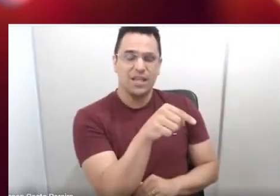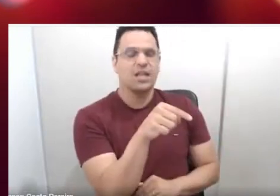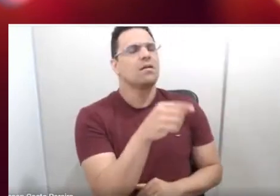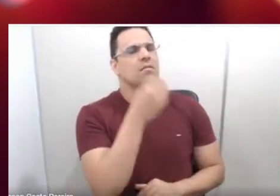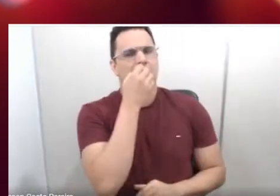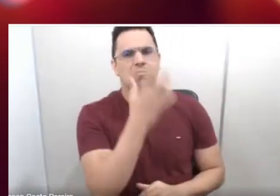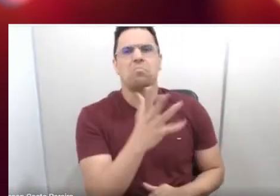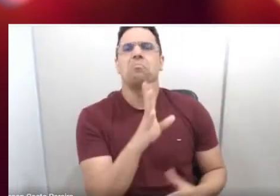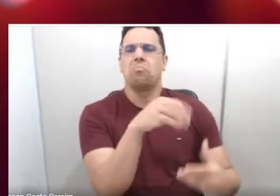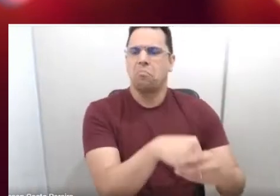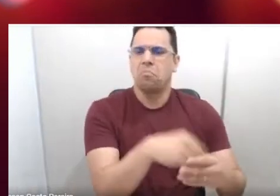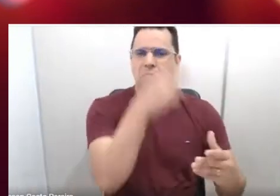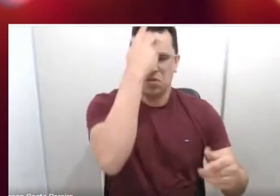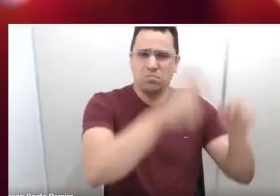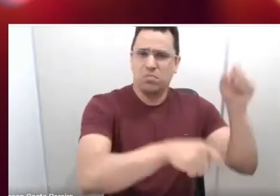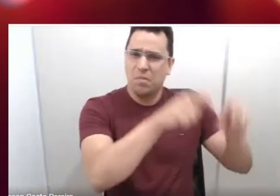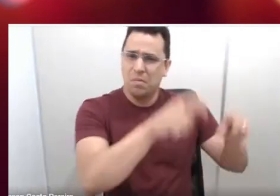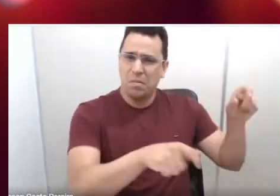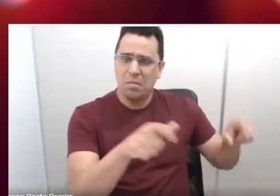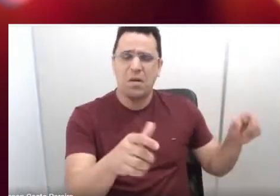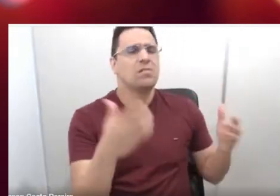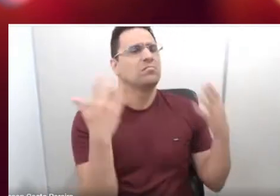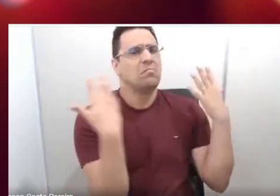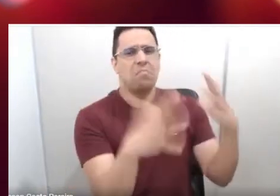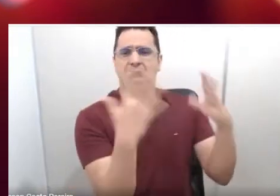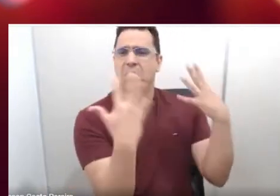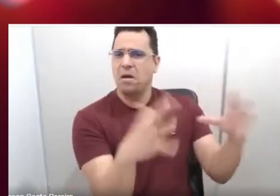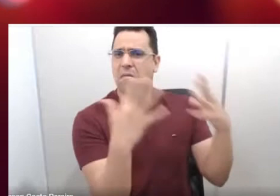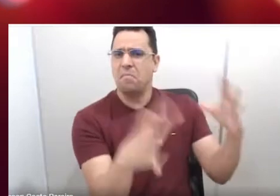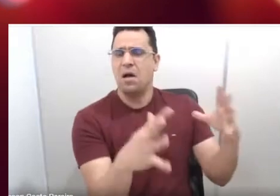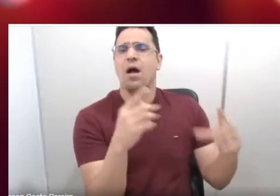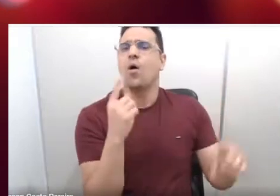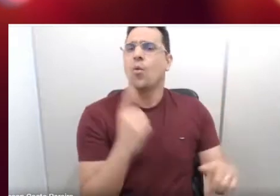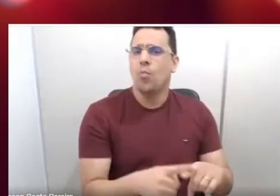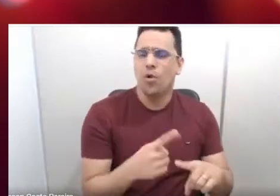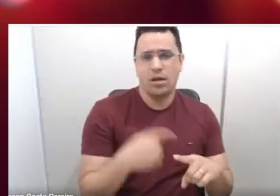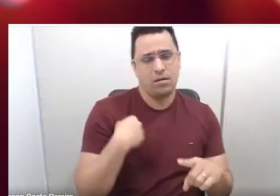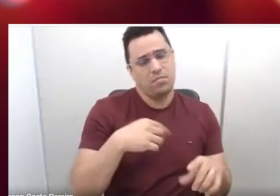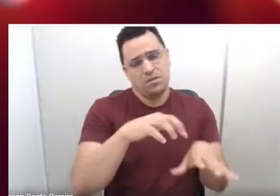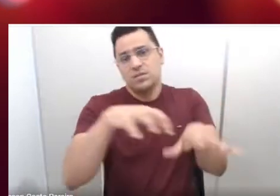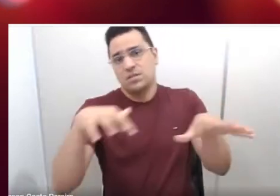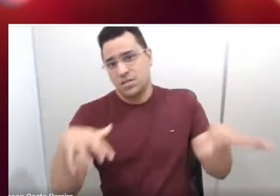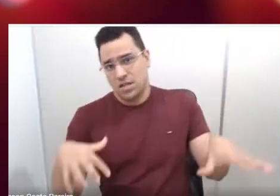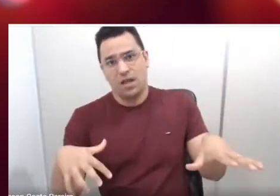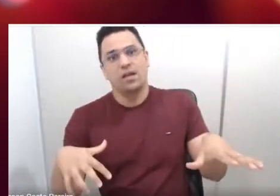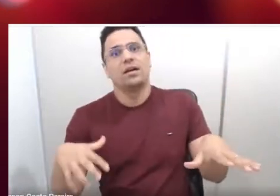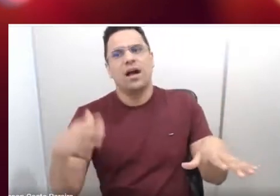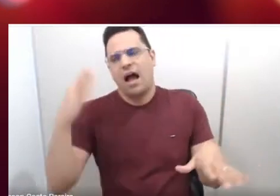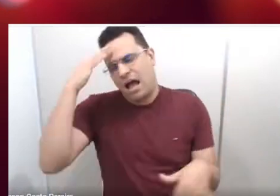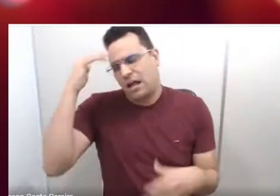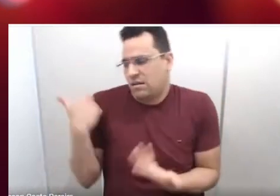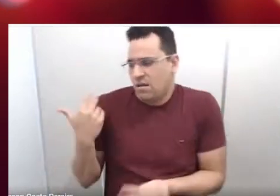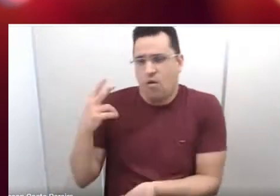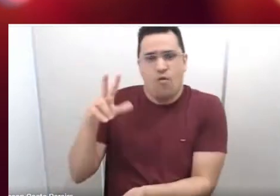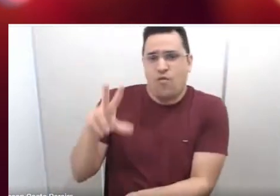quando a gente se depara assim, com o ensino remoto, tecnologia, a gente pode achar, não, as áreas da tecnologia da universidade, consequentemente, vão ser a que vão